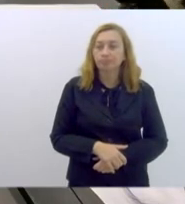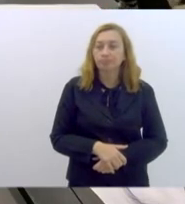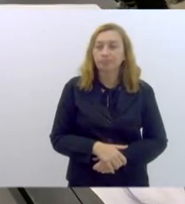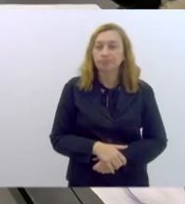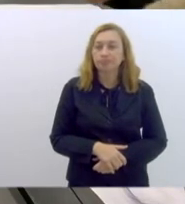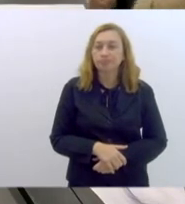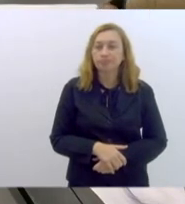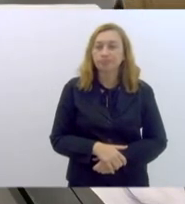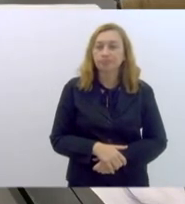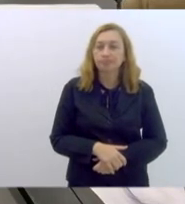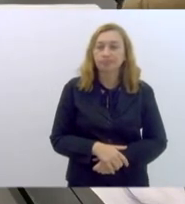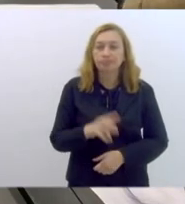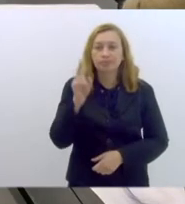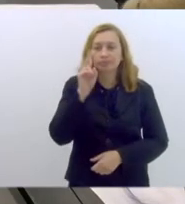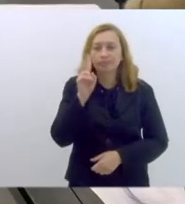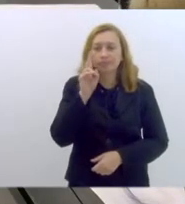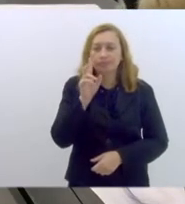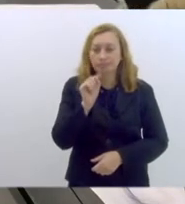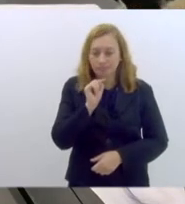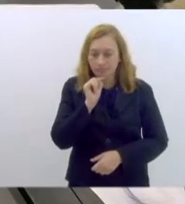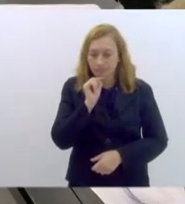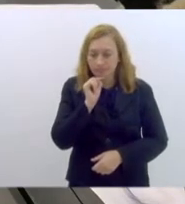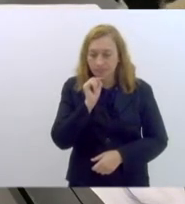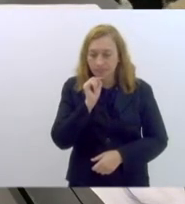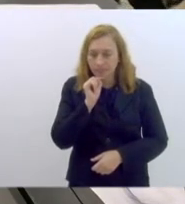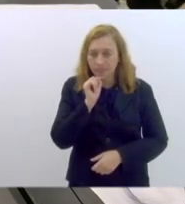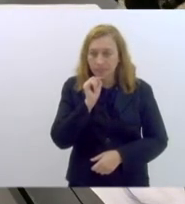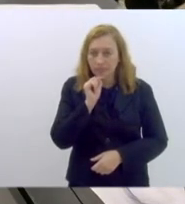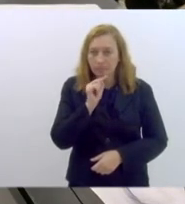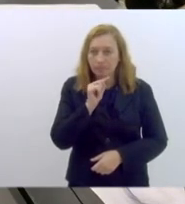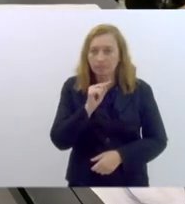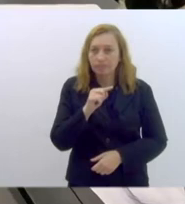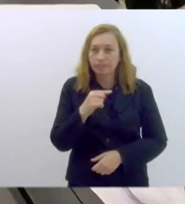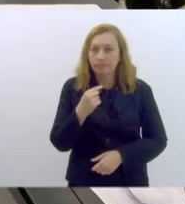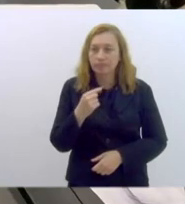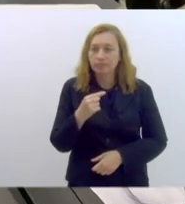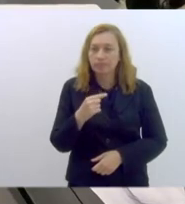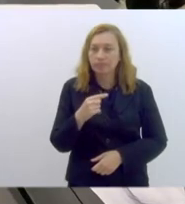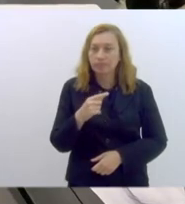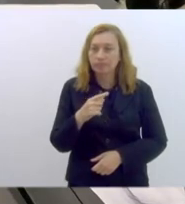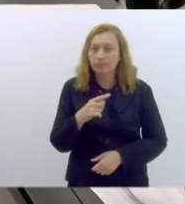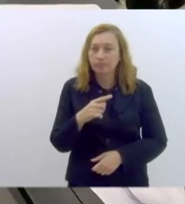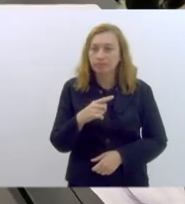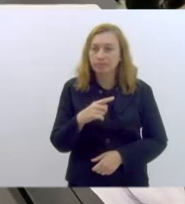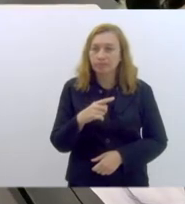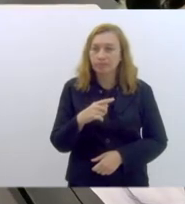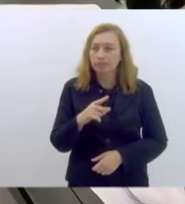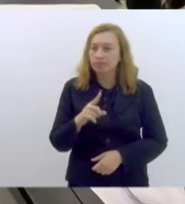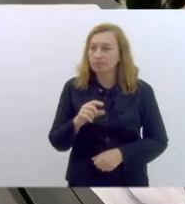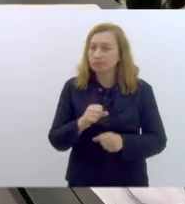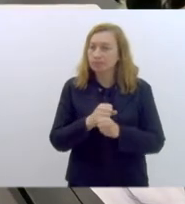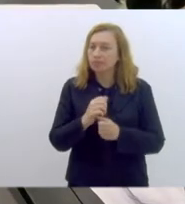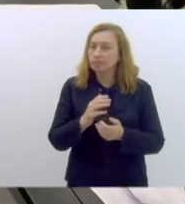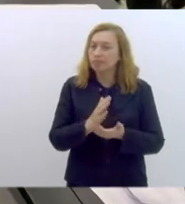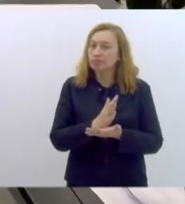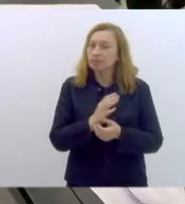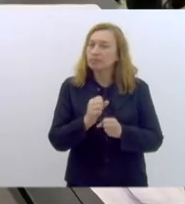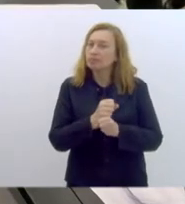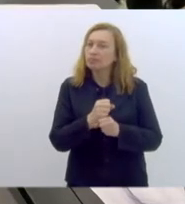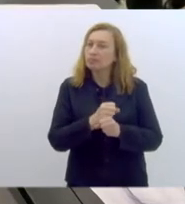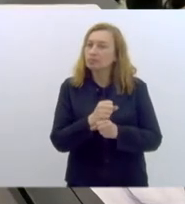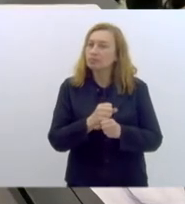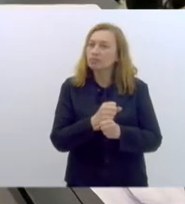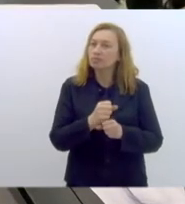Márcia estava lembrando aqui que a gente tem a tendência de daqui a um tempo, o royalties cair, né?